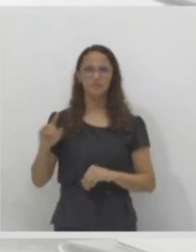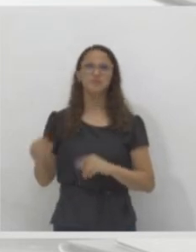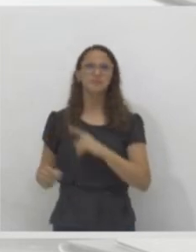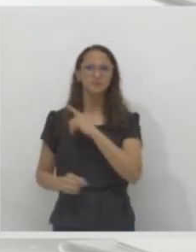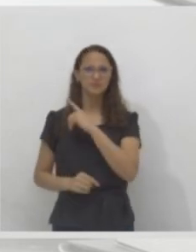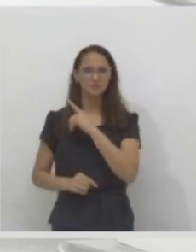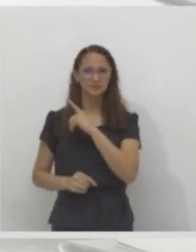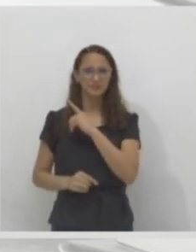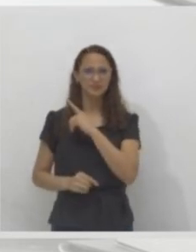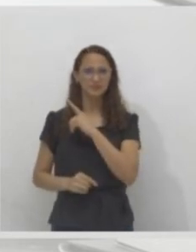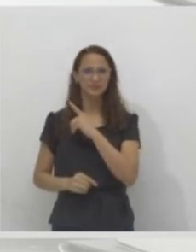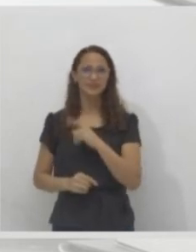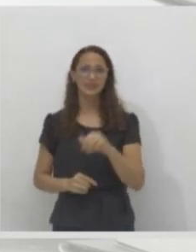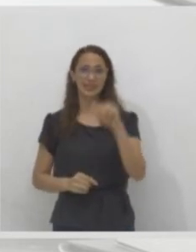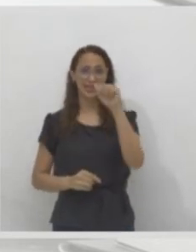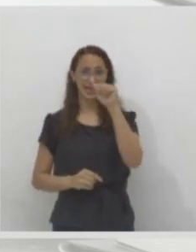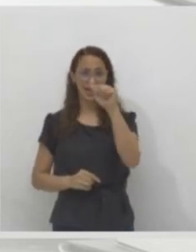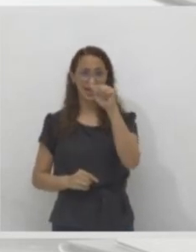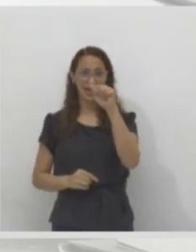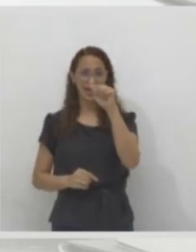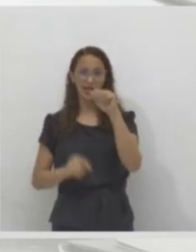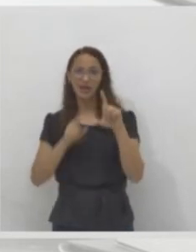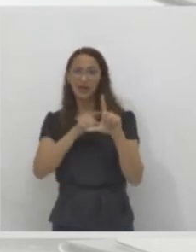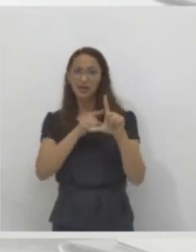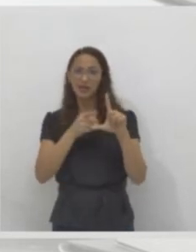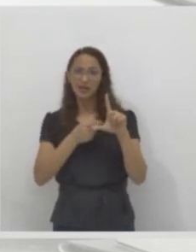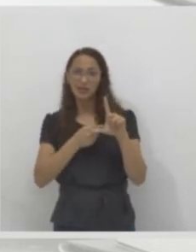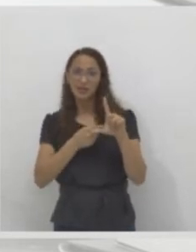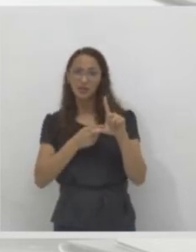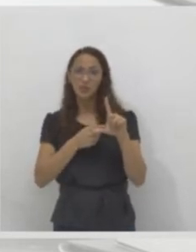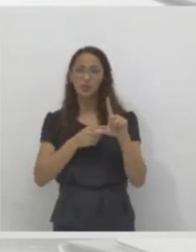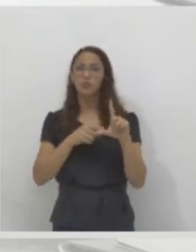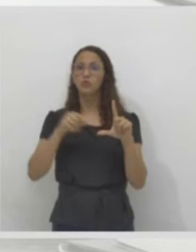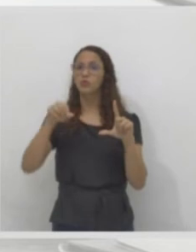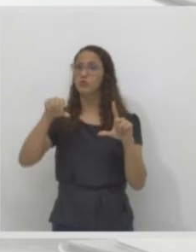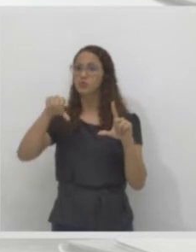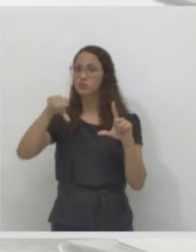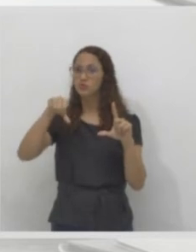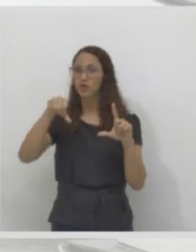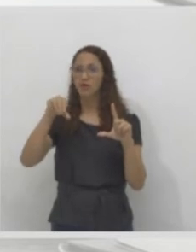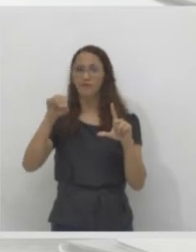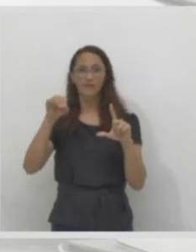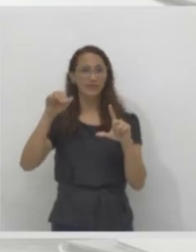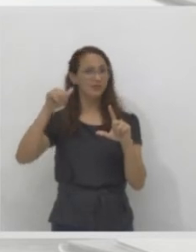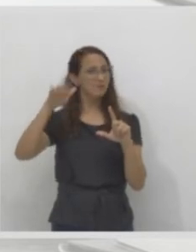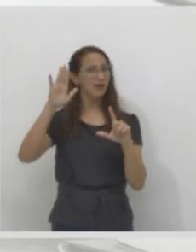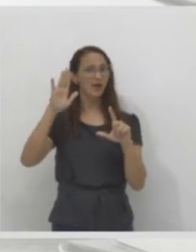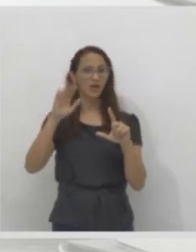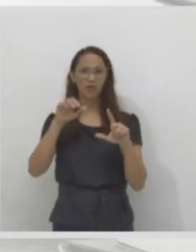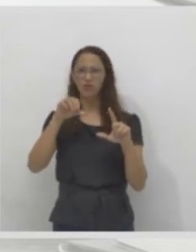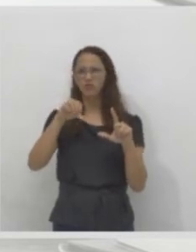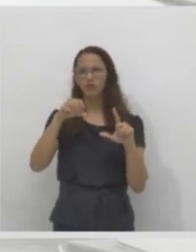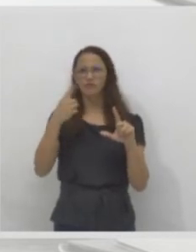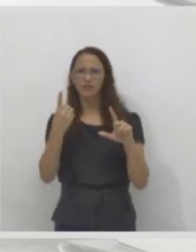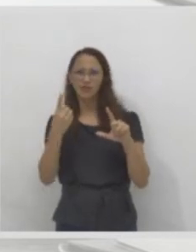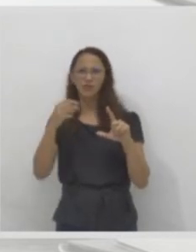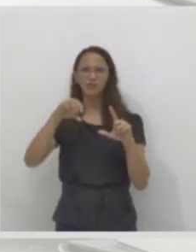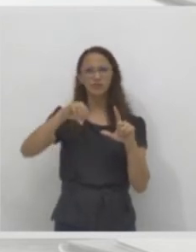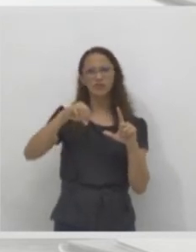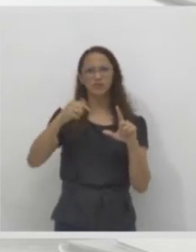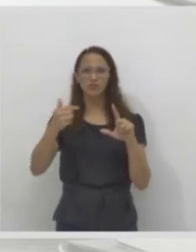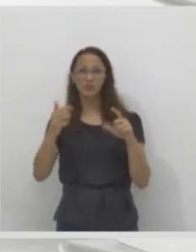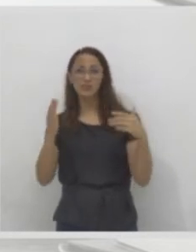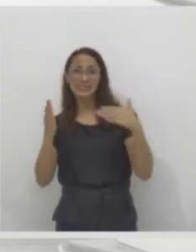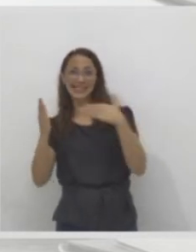e ele é maior que 90. Então, ele pode ser 91, 92 até